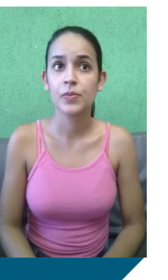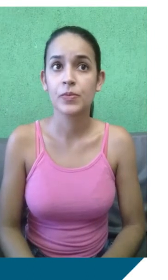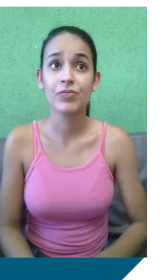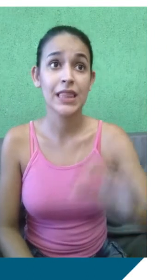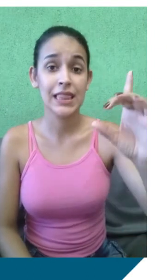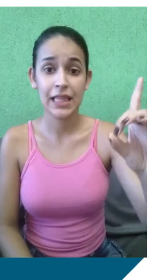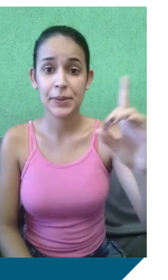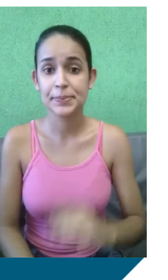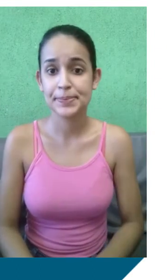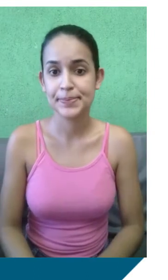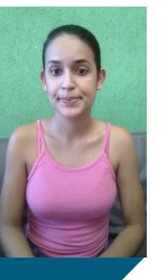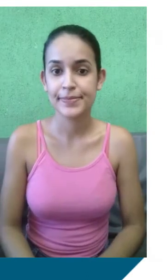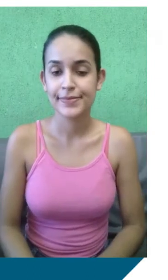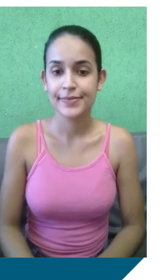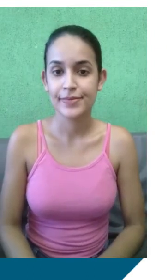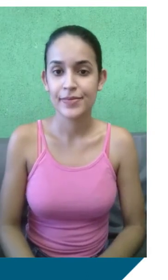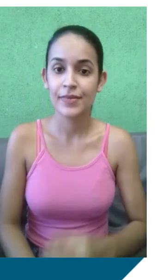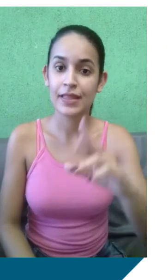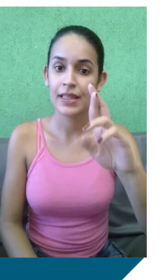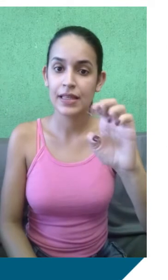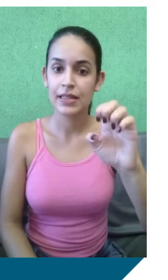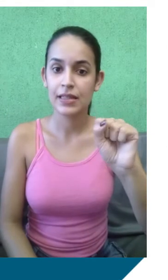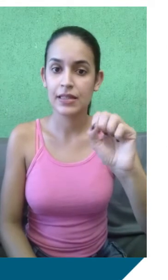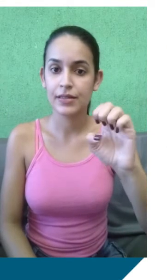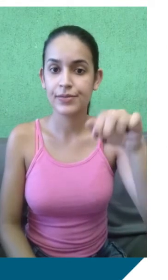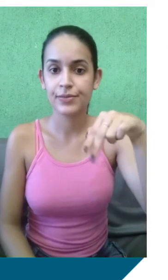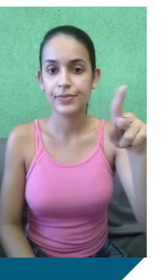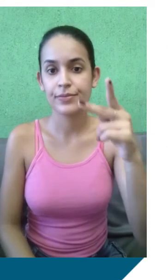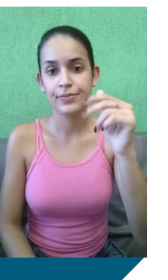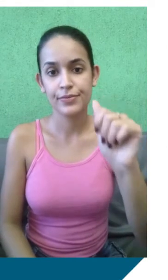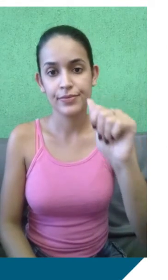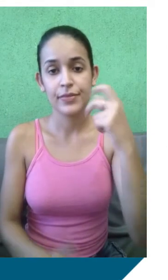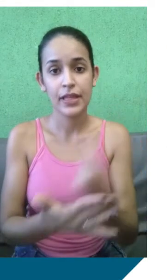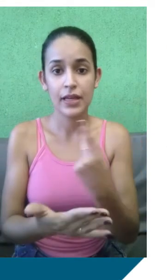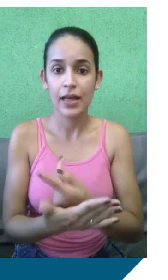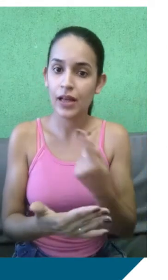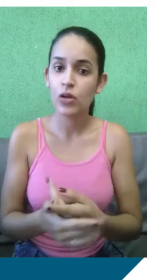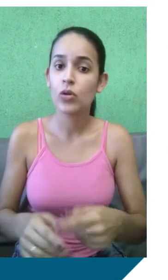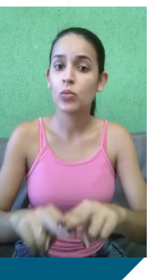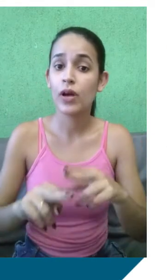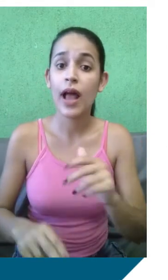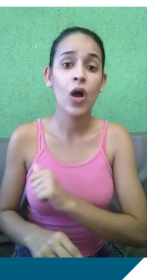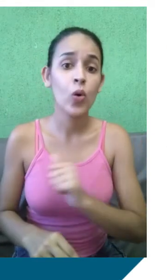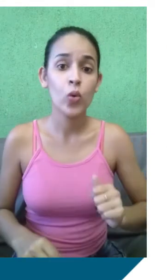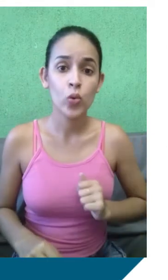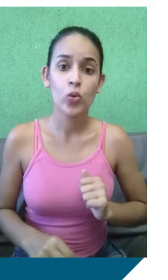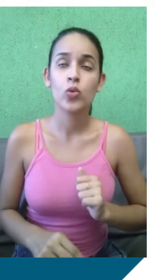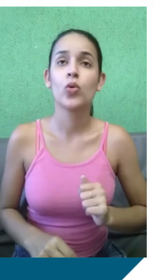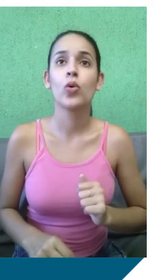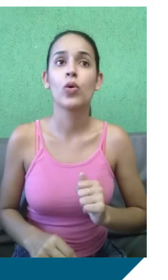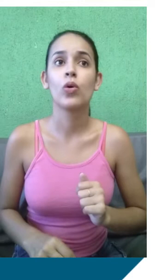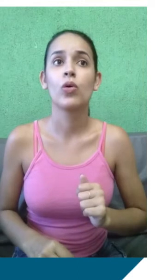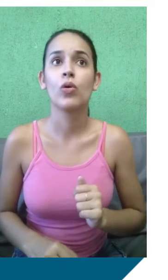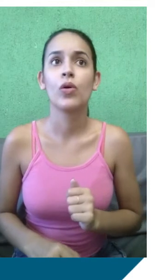Como vimos em questão anterior, a resenha é um gênero em que o autor não só descreve uma obra,